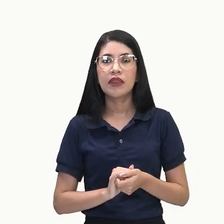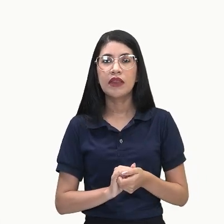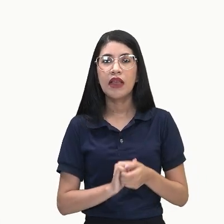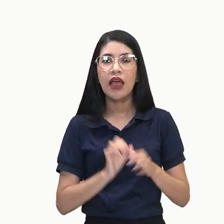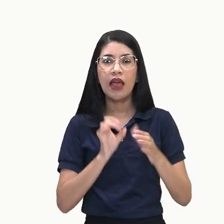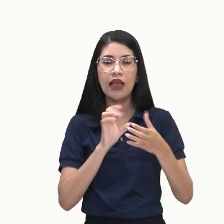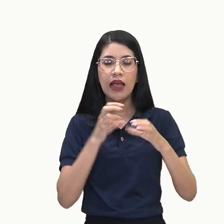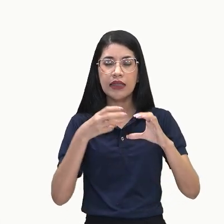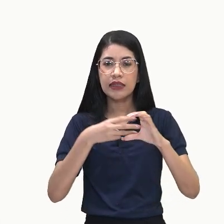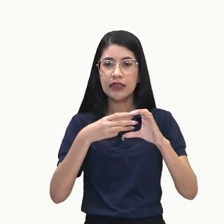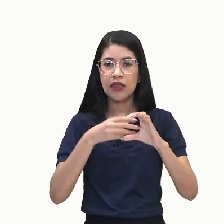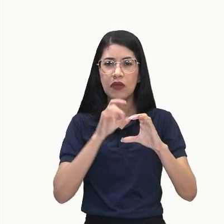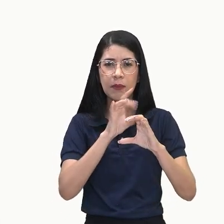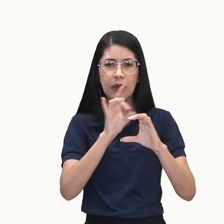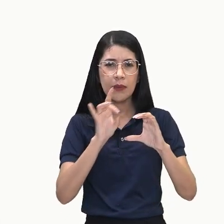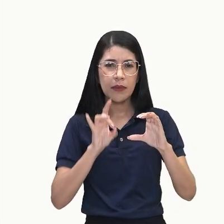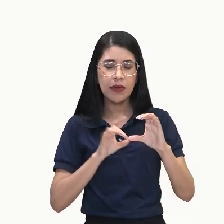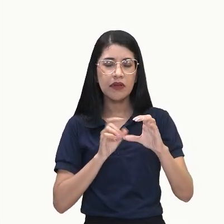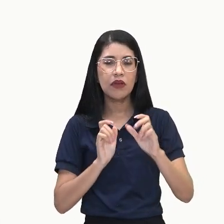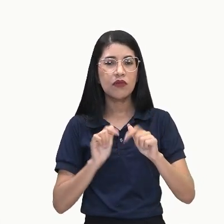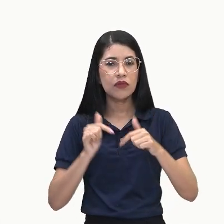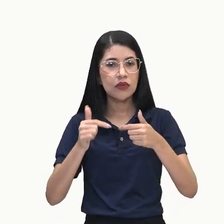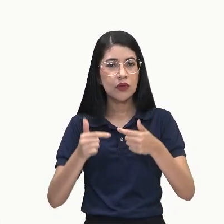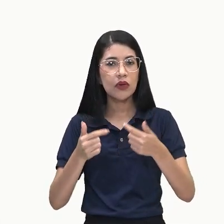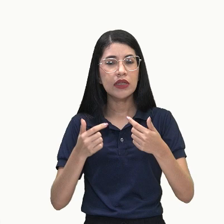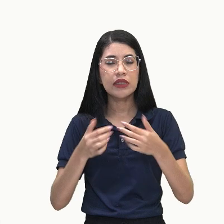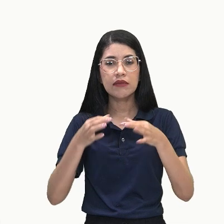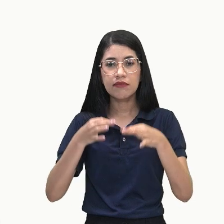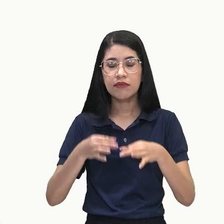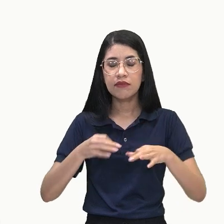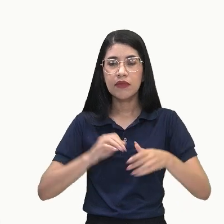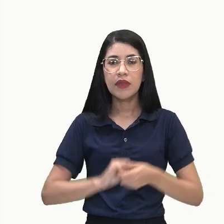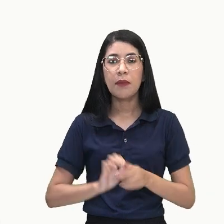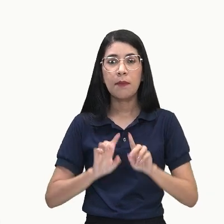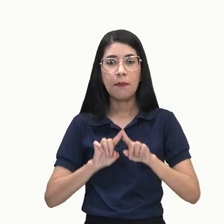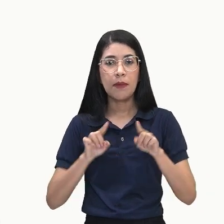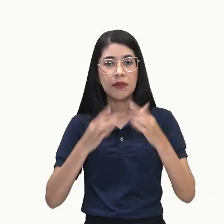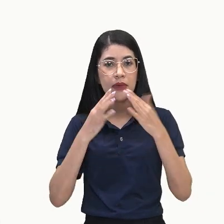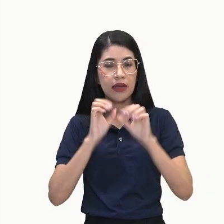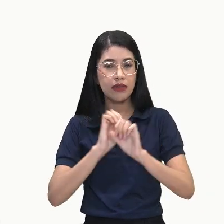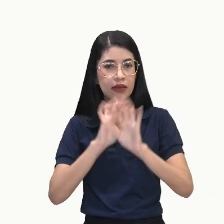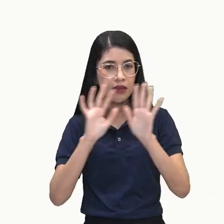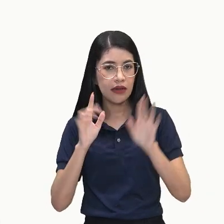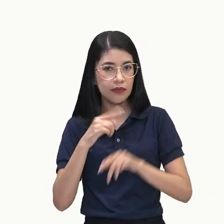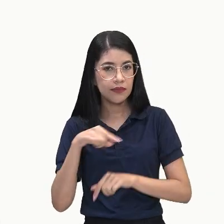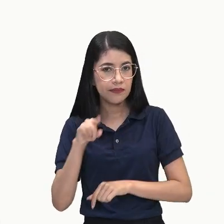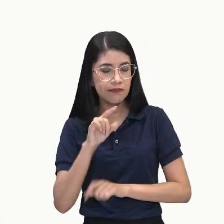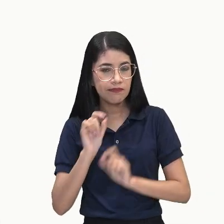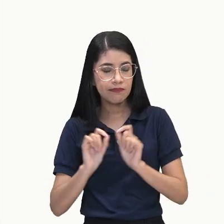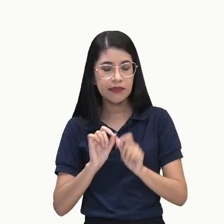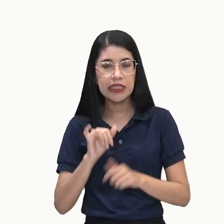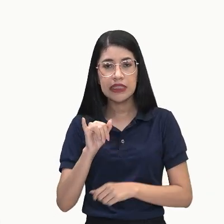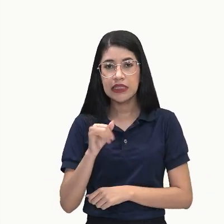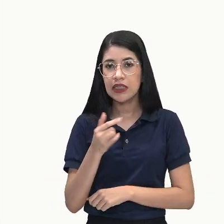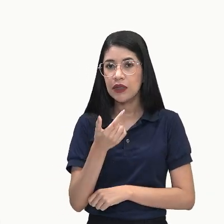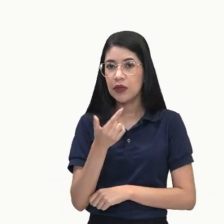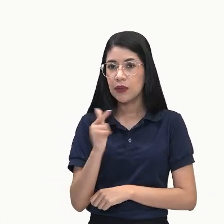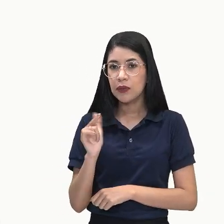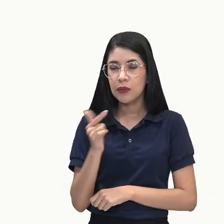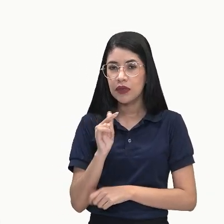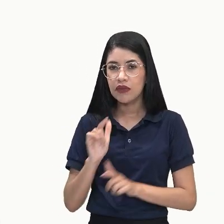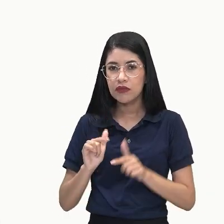funcione normalmente, tá bom? E só para deixar claro para vocês que se caso não tiver